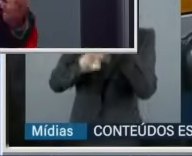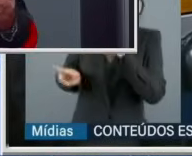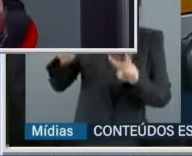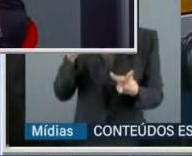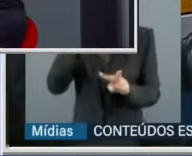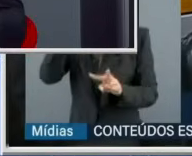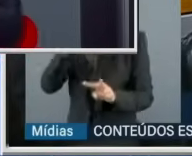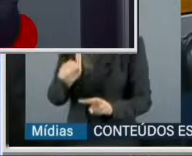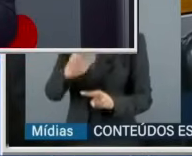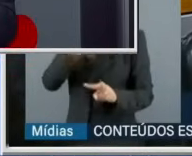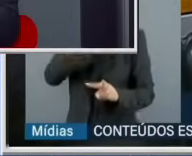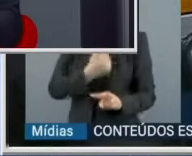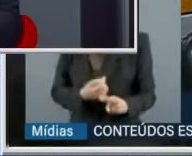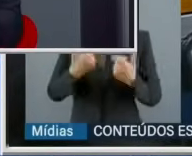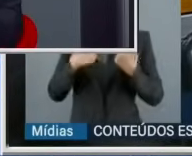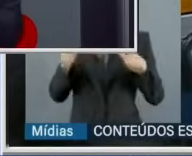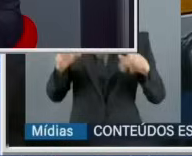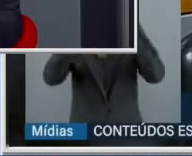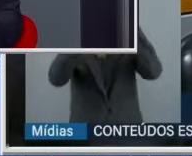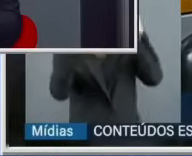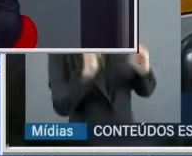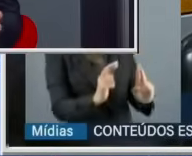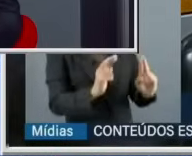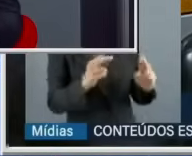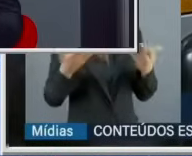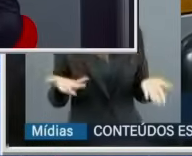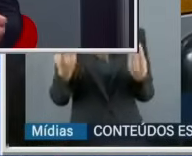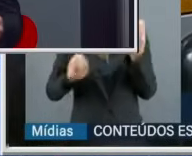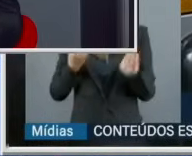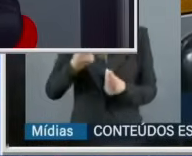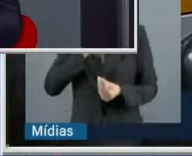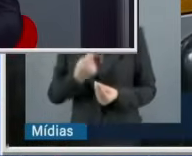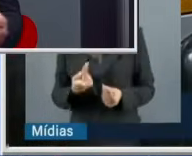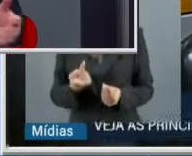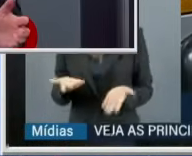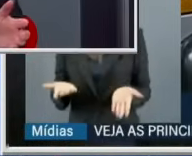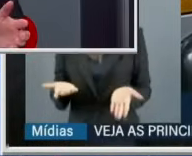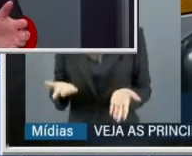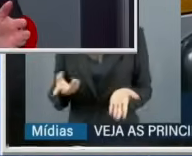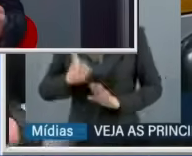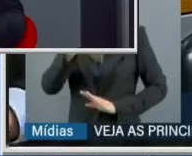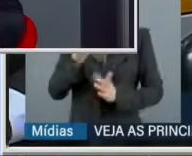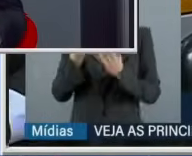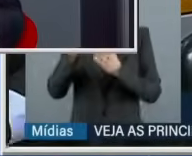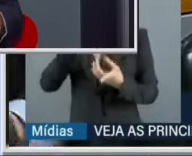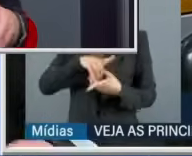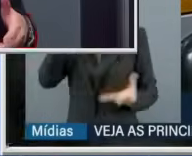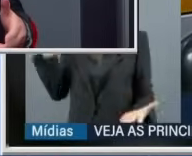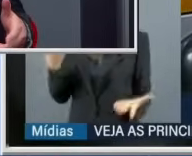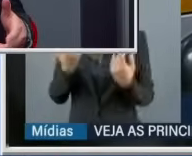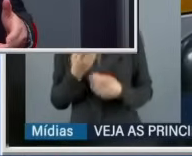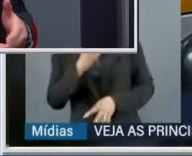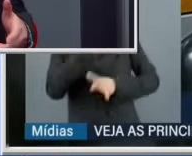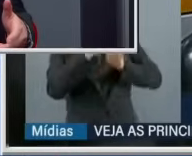você tende a um resultado parcial, manipulado, longe da realidade ou longe da verdade